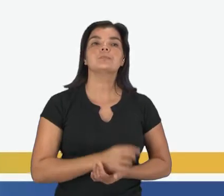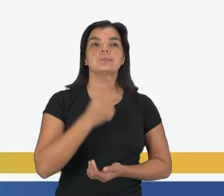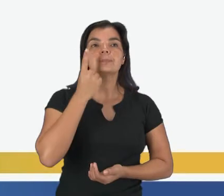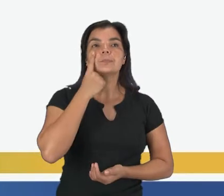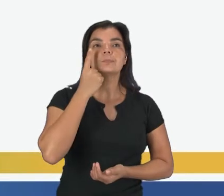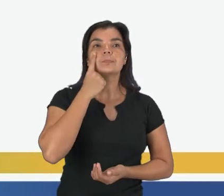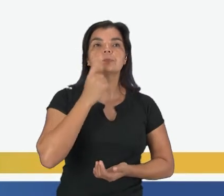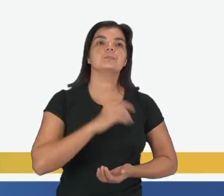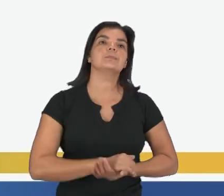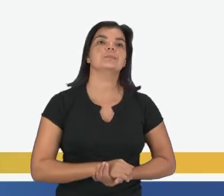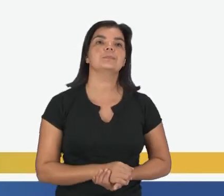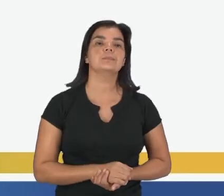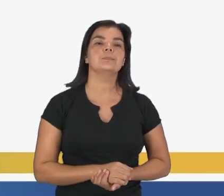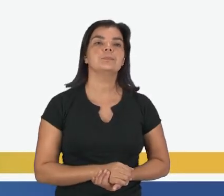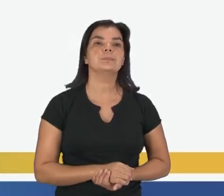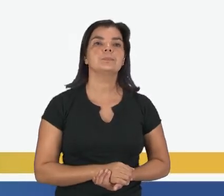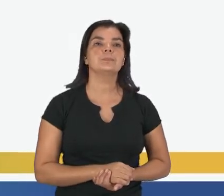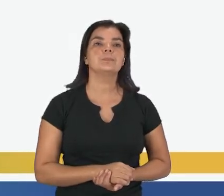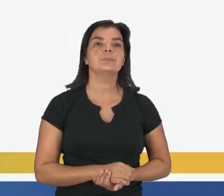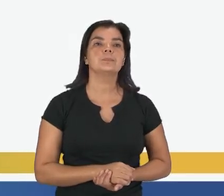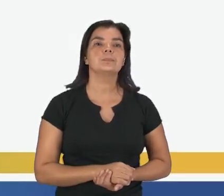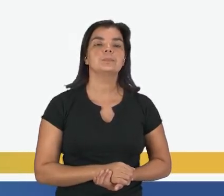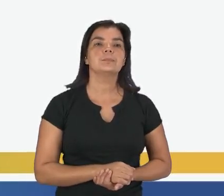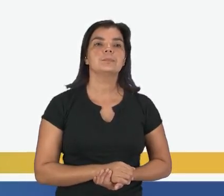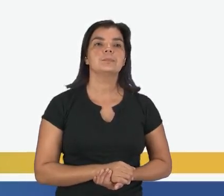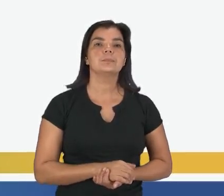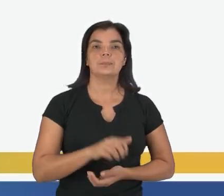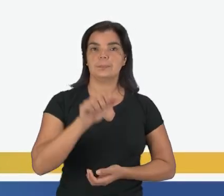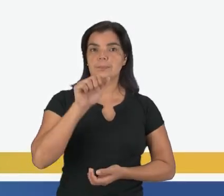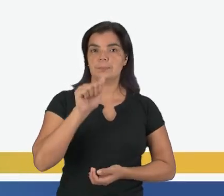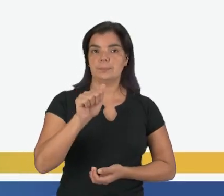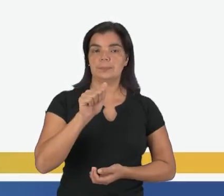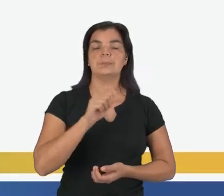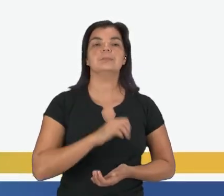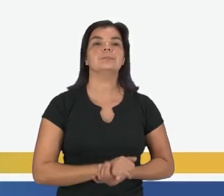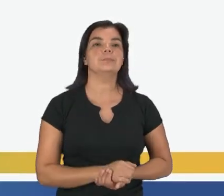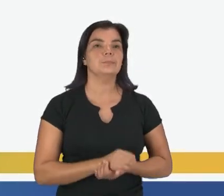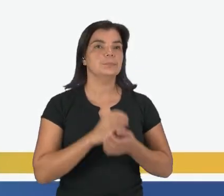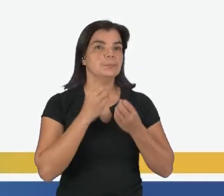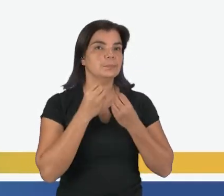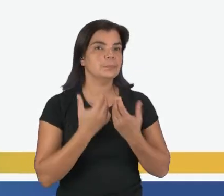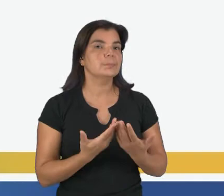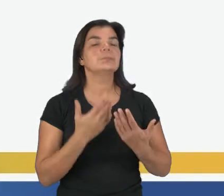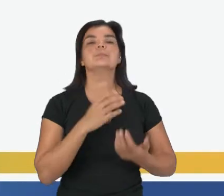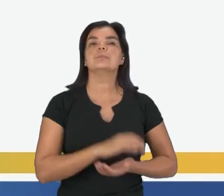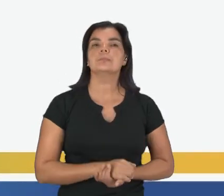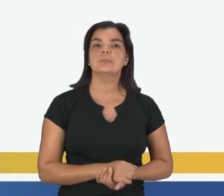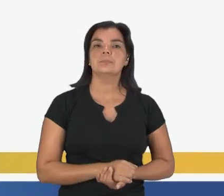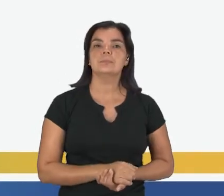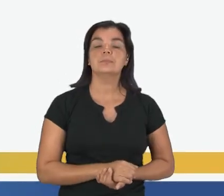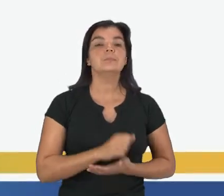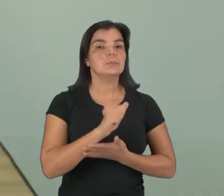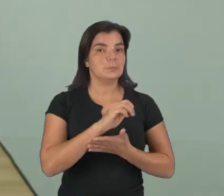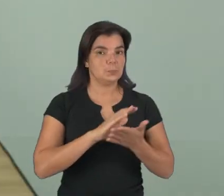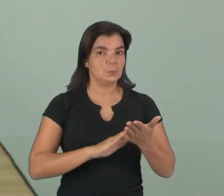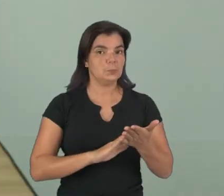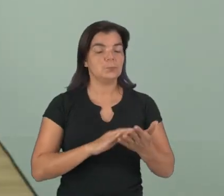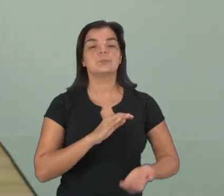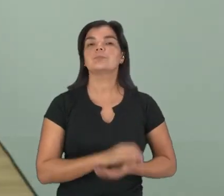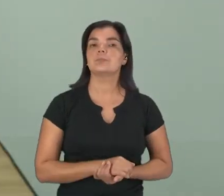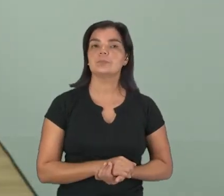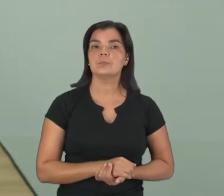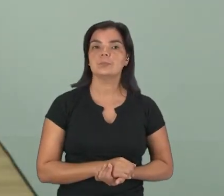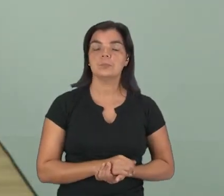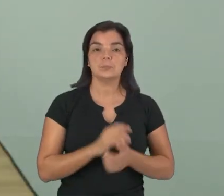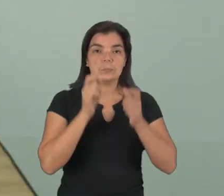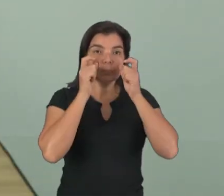ali? Então, a nossa alternativa só pode ser a letra A. Muito bem. Essa atividade foi um pouquinho assim, requer um